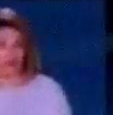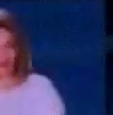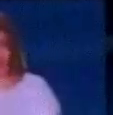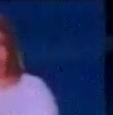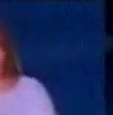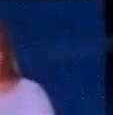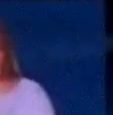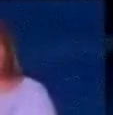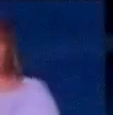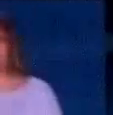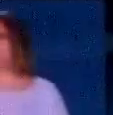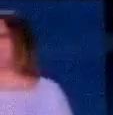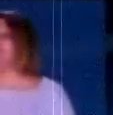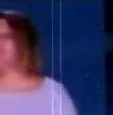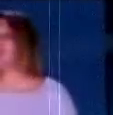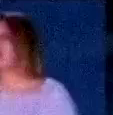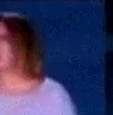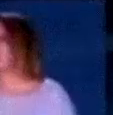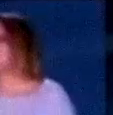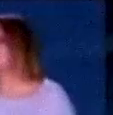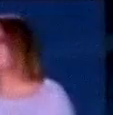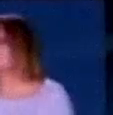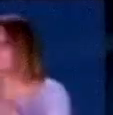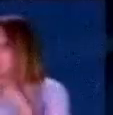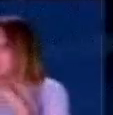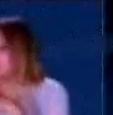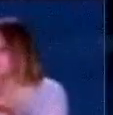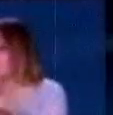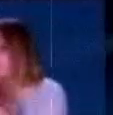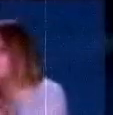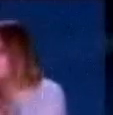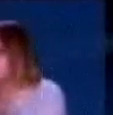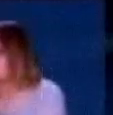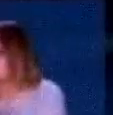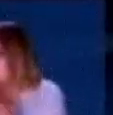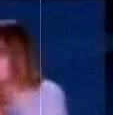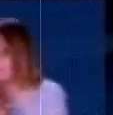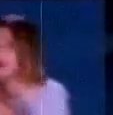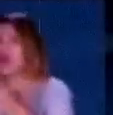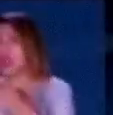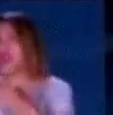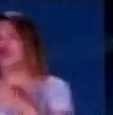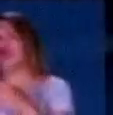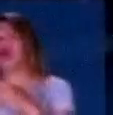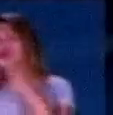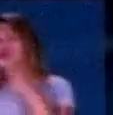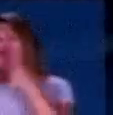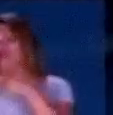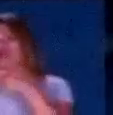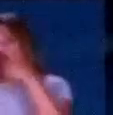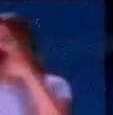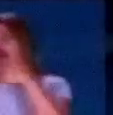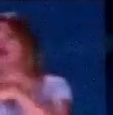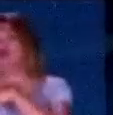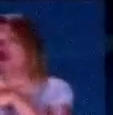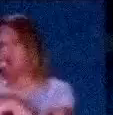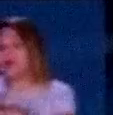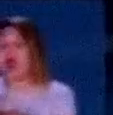fui bancário, eu trabalhei em banco. Cheguei a uma posição de presidente do banco por mérito próprio e muito